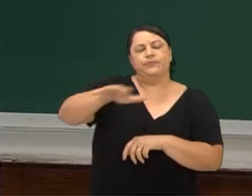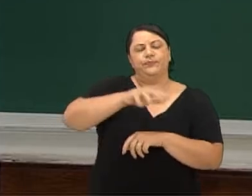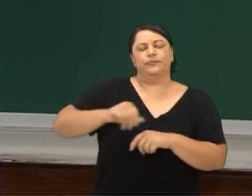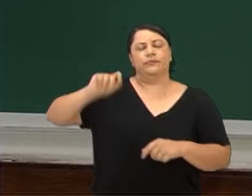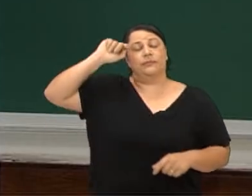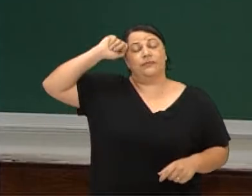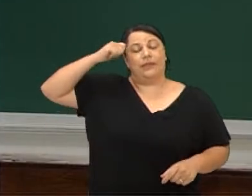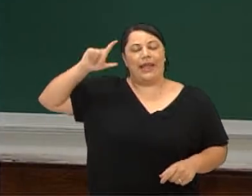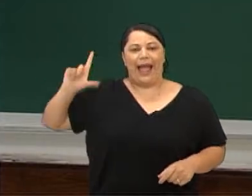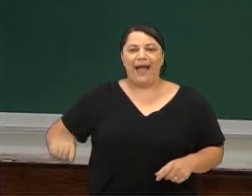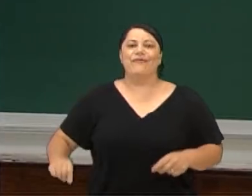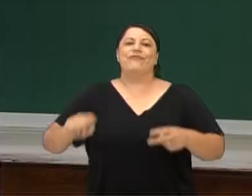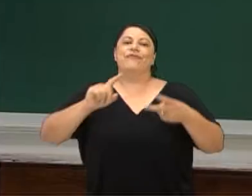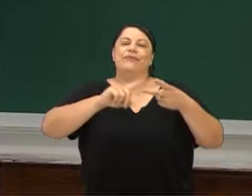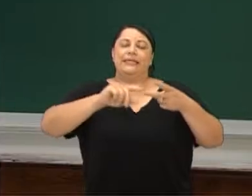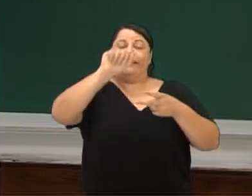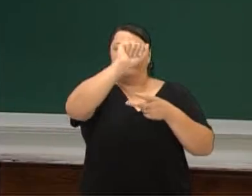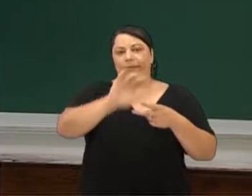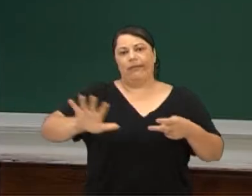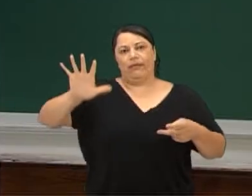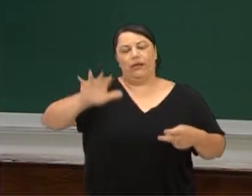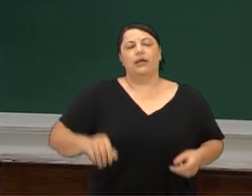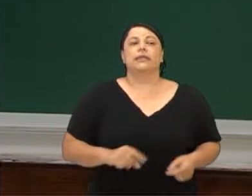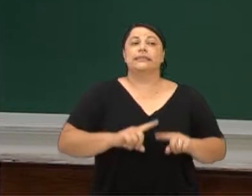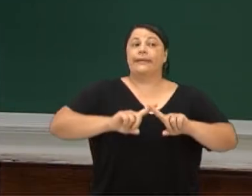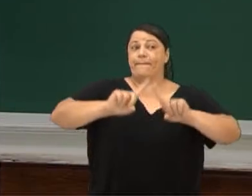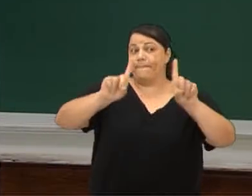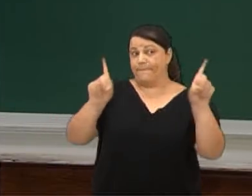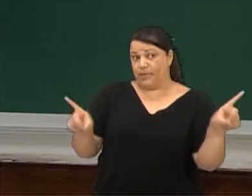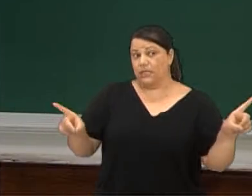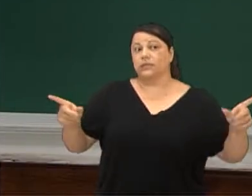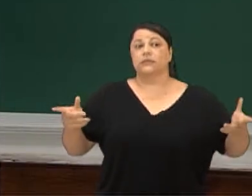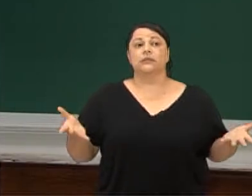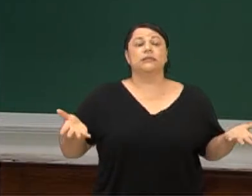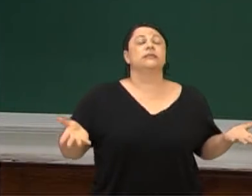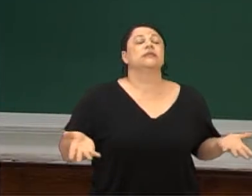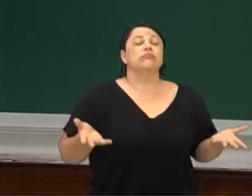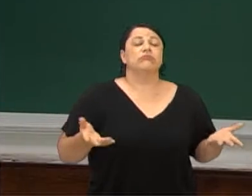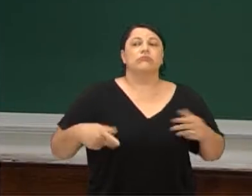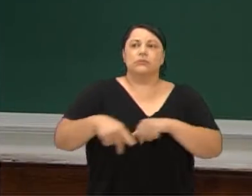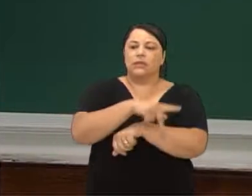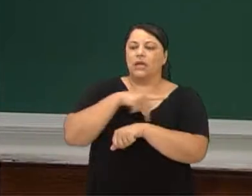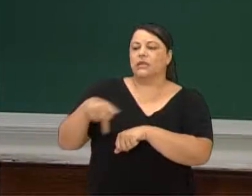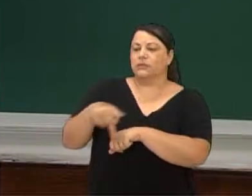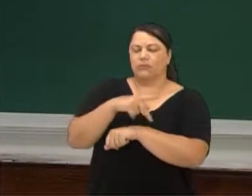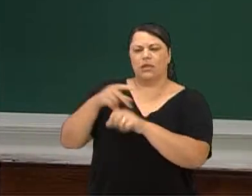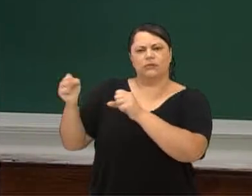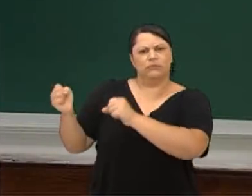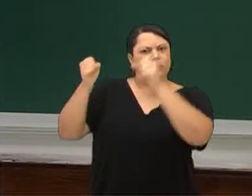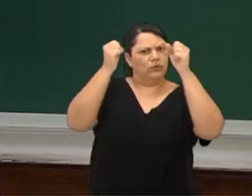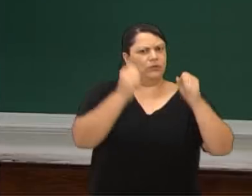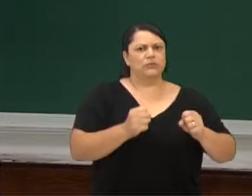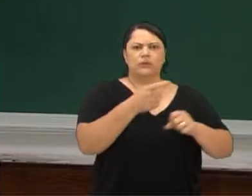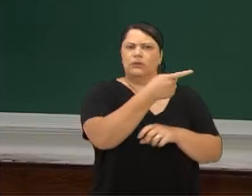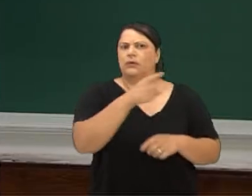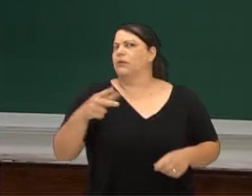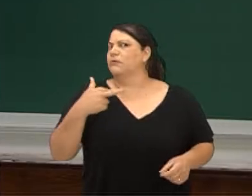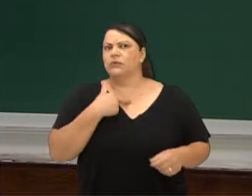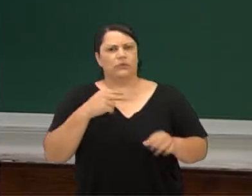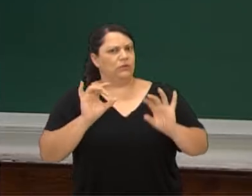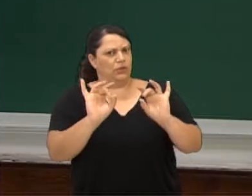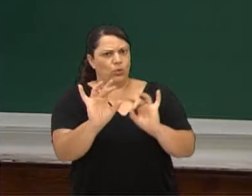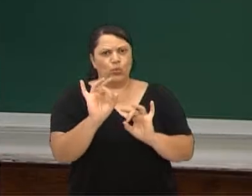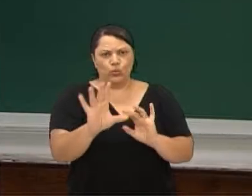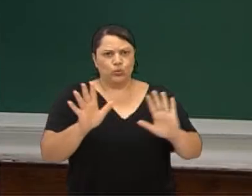África e da Ásia. Porém, esses países, essas potências, não poderiam